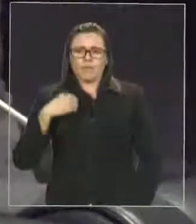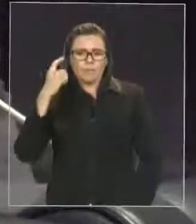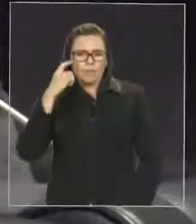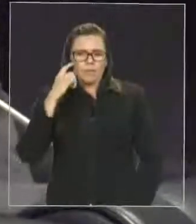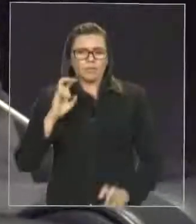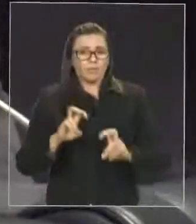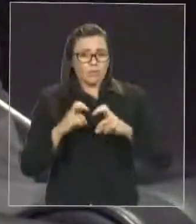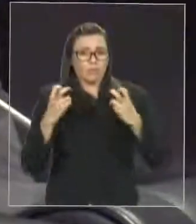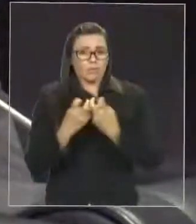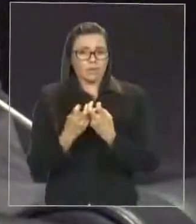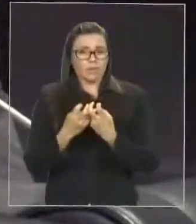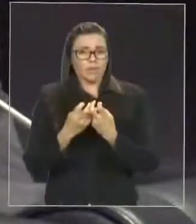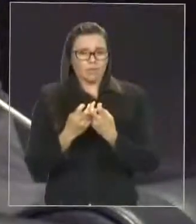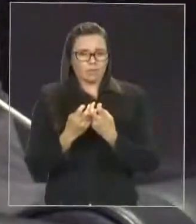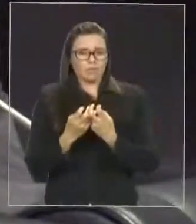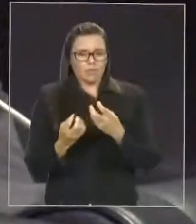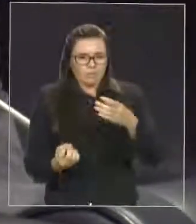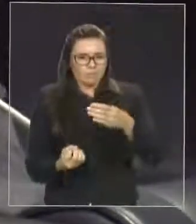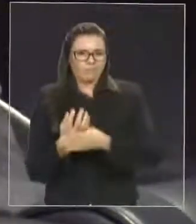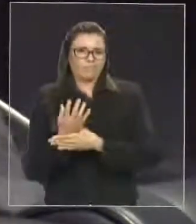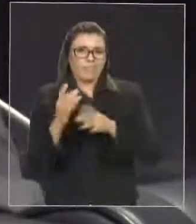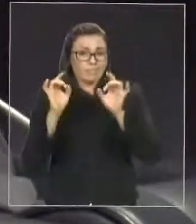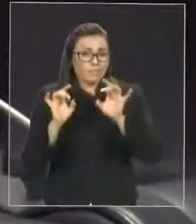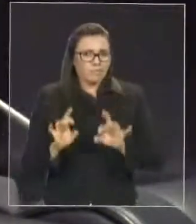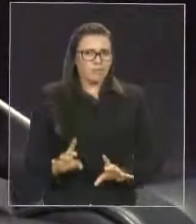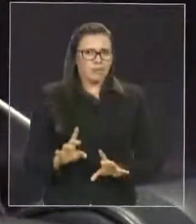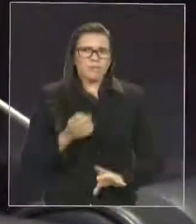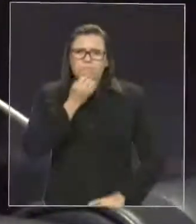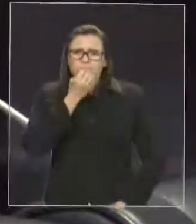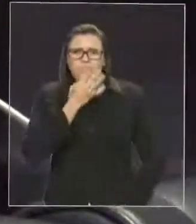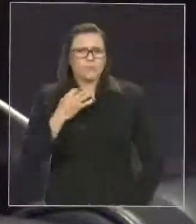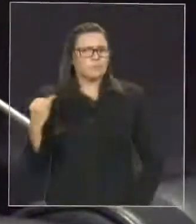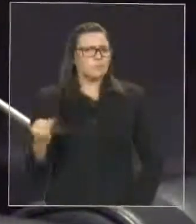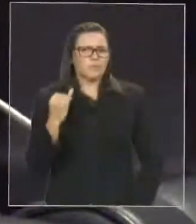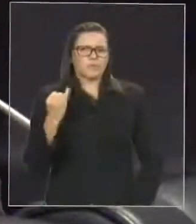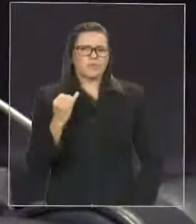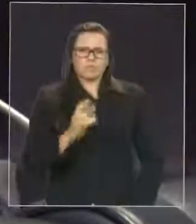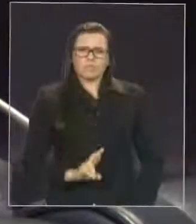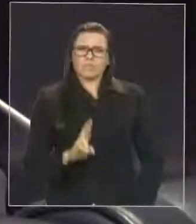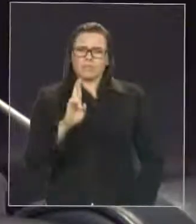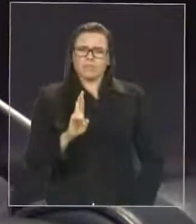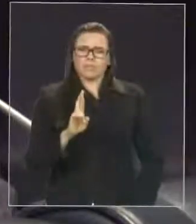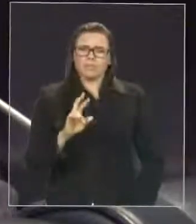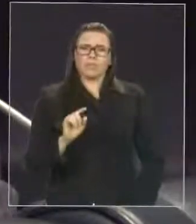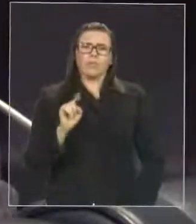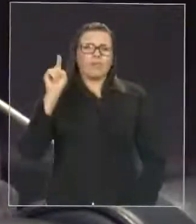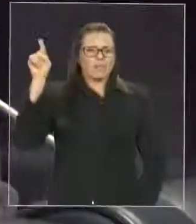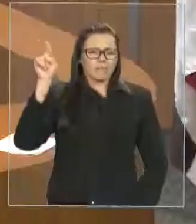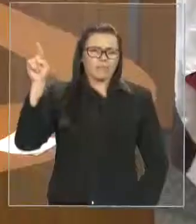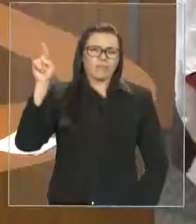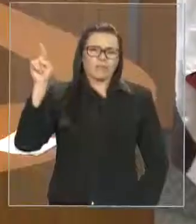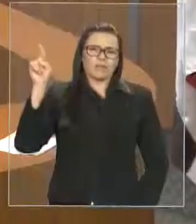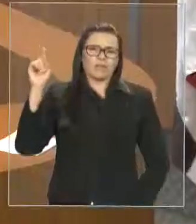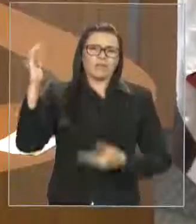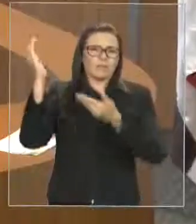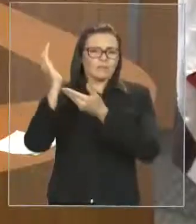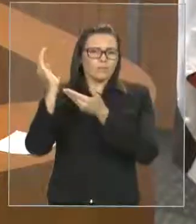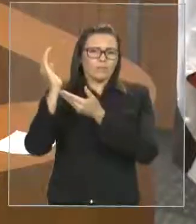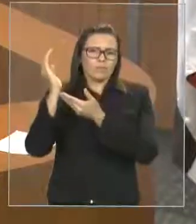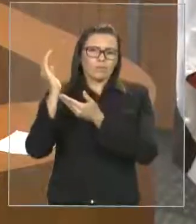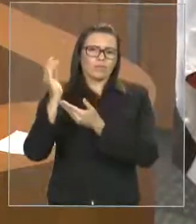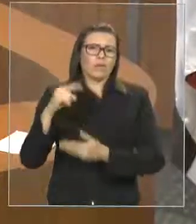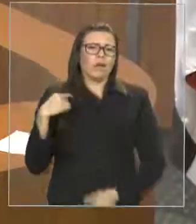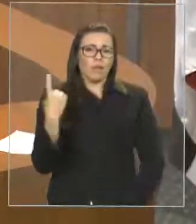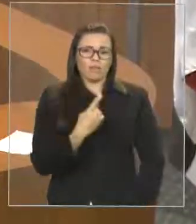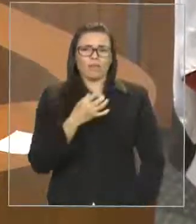especial para que a gente possa votar e apresentar a nossa bancada de deputados e senadores do Congresso Nacional. Agradeço.